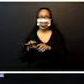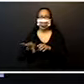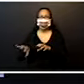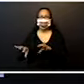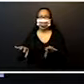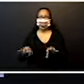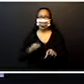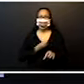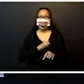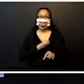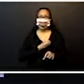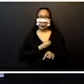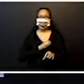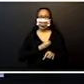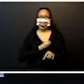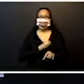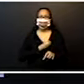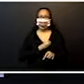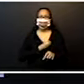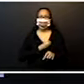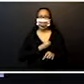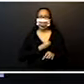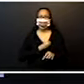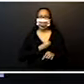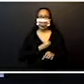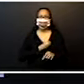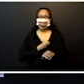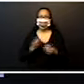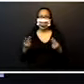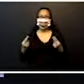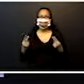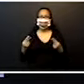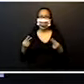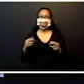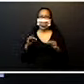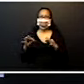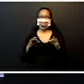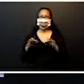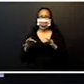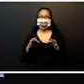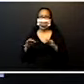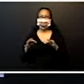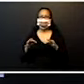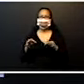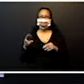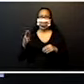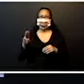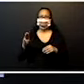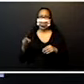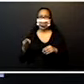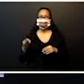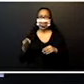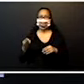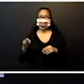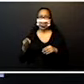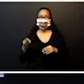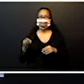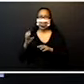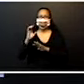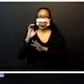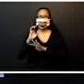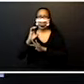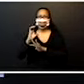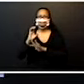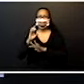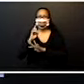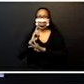decomposição dos números de acordo com as ordens: milhar, centena,